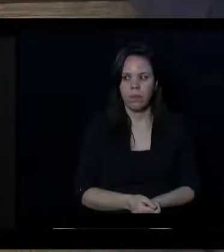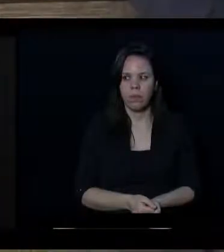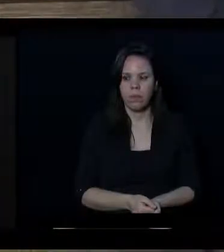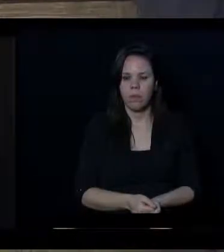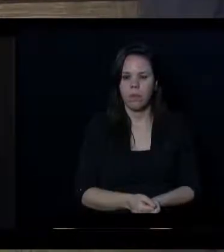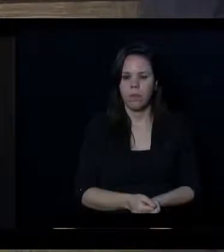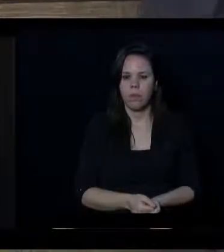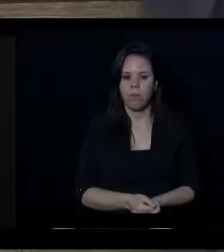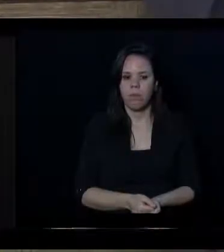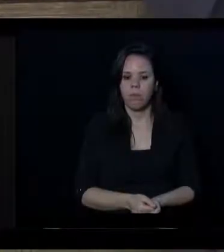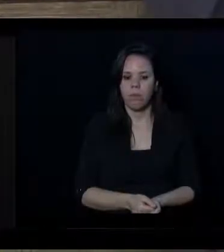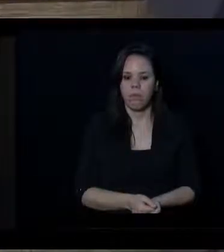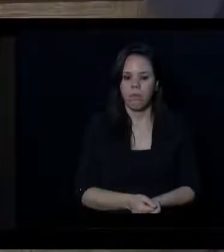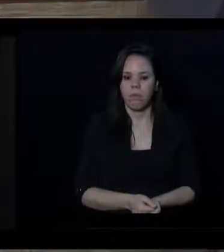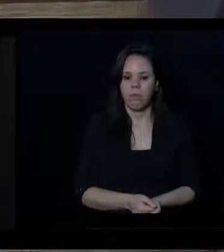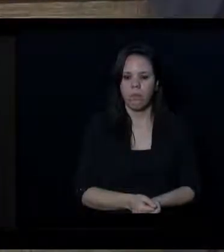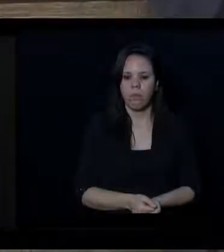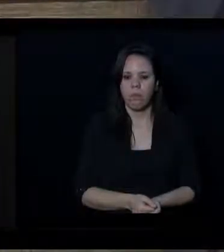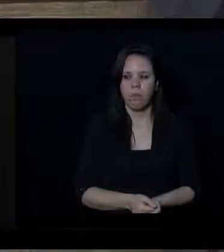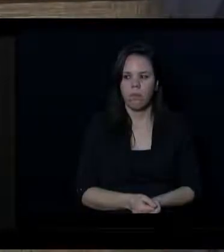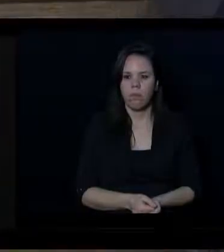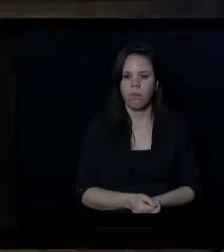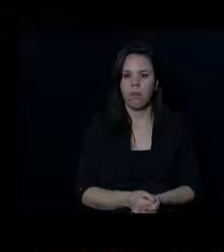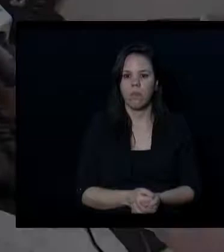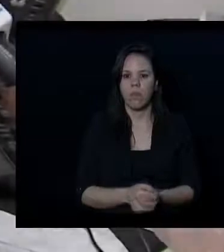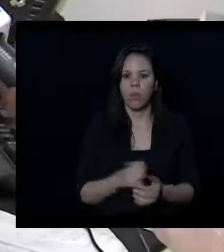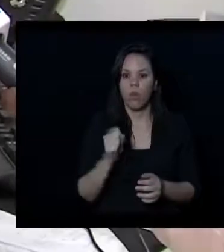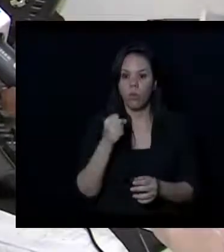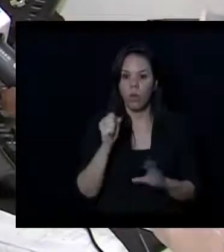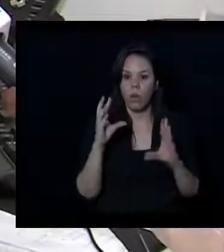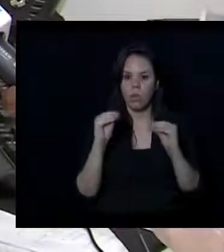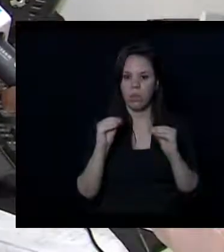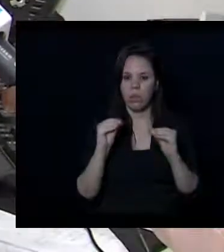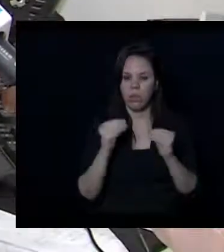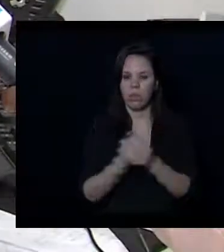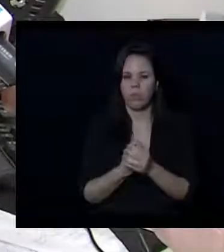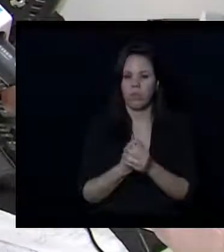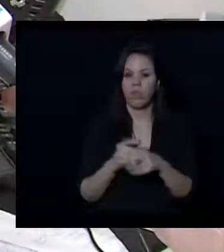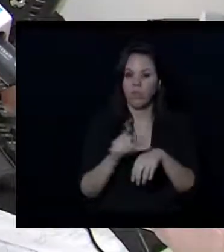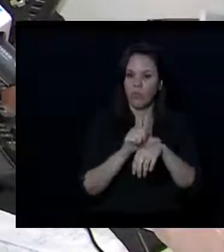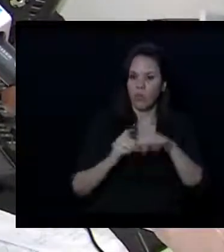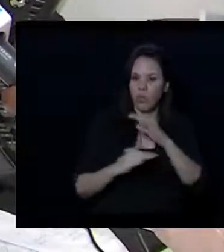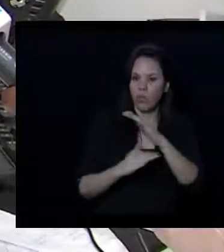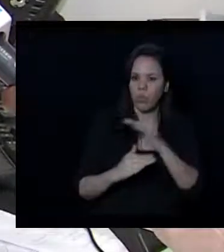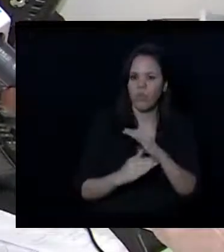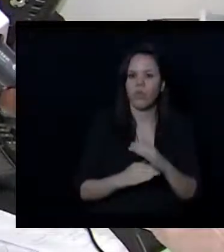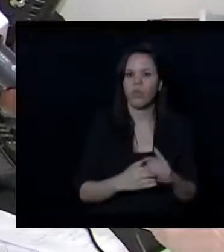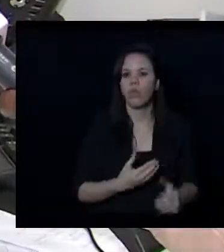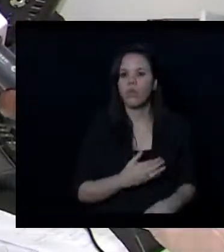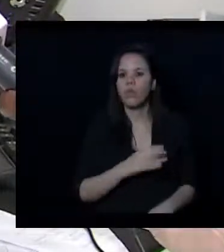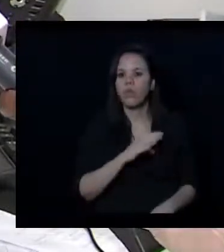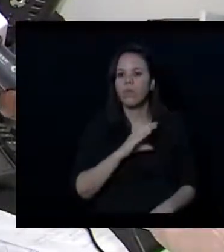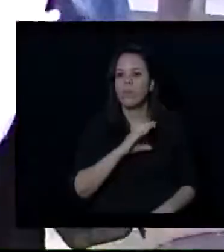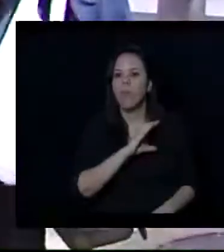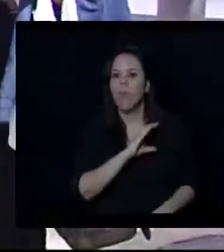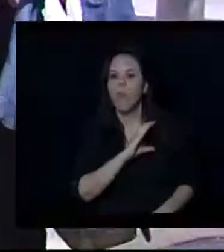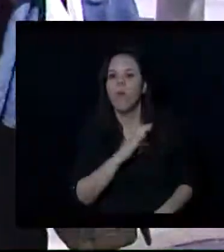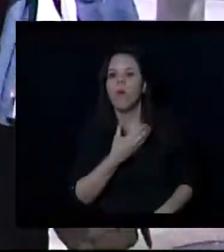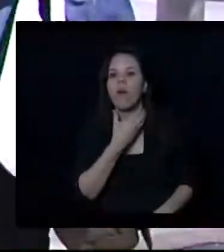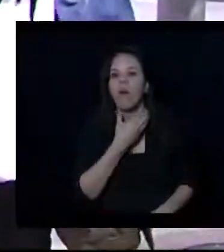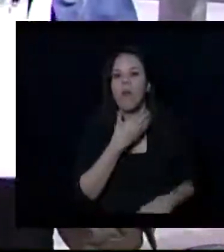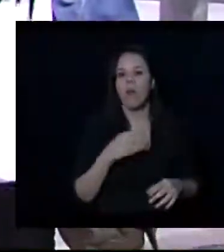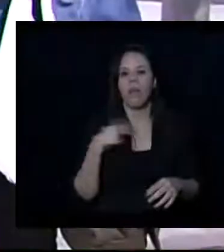medalha Carlos Gomes às 8 horas da noite. No Legislativo, o vereador Carlão do PT faz balanço dos trabalhos do